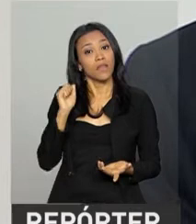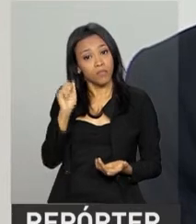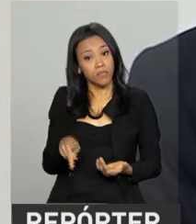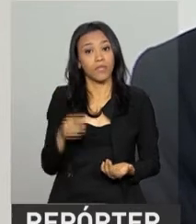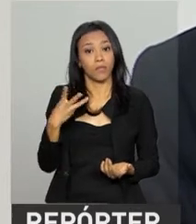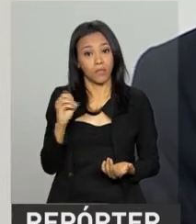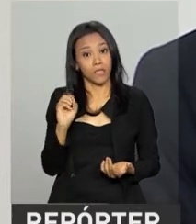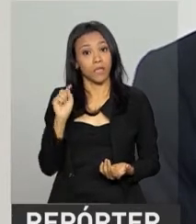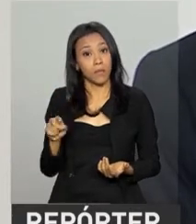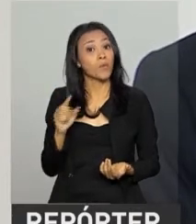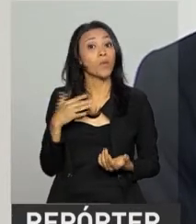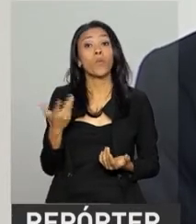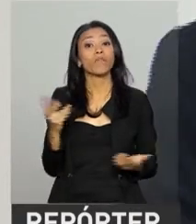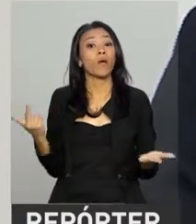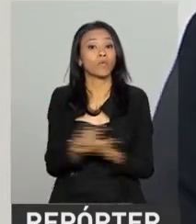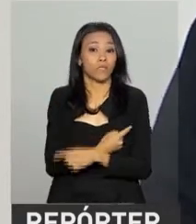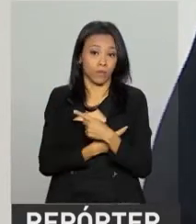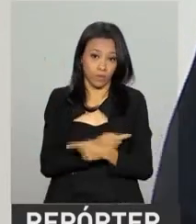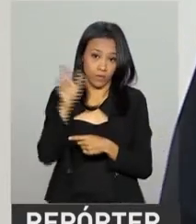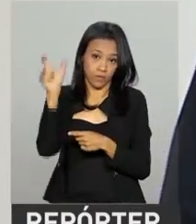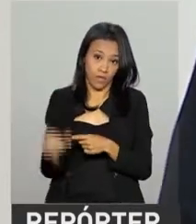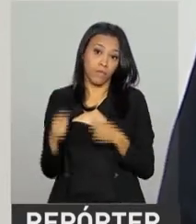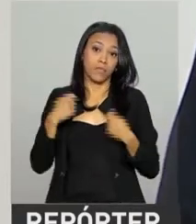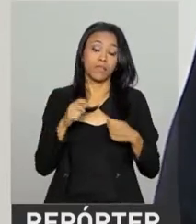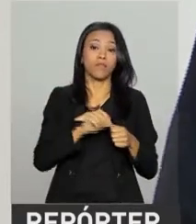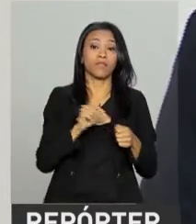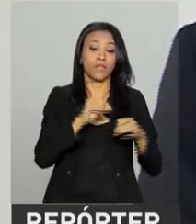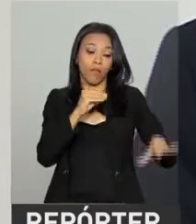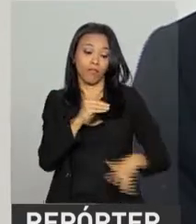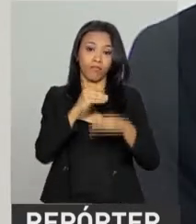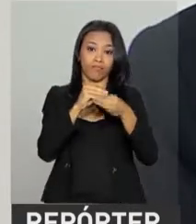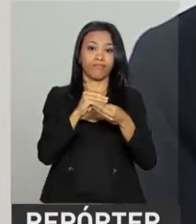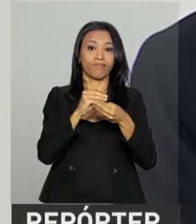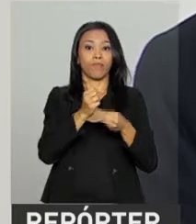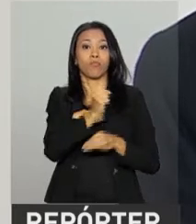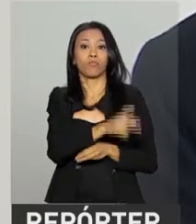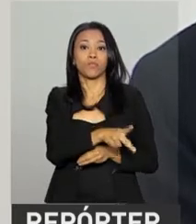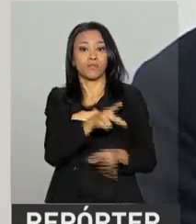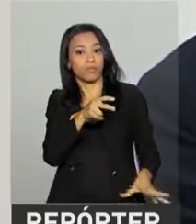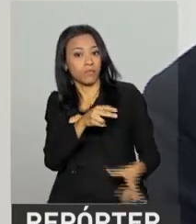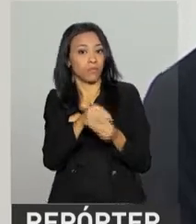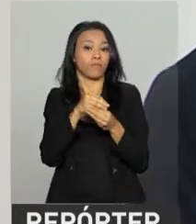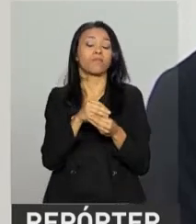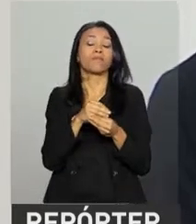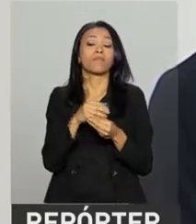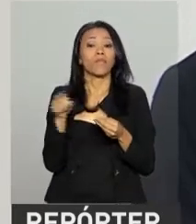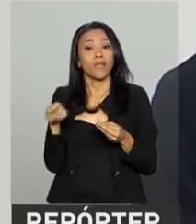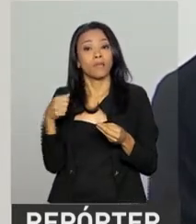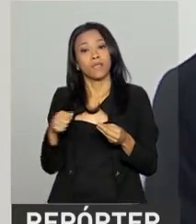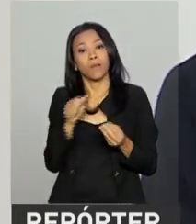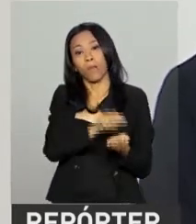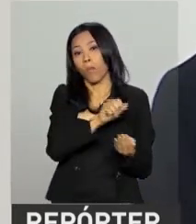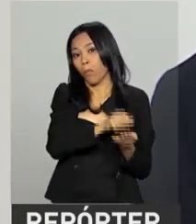qual é o único gravame que ele sofrera ele terá que fazer uma previdência complementar ou seja ele vai ter que entrar num sistema de